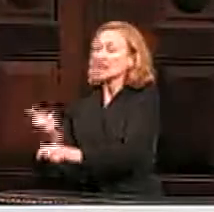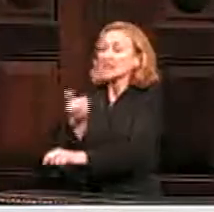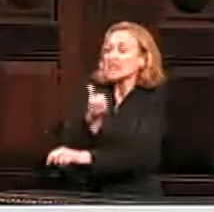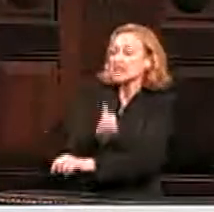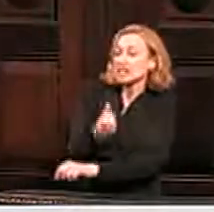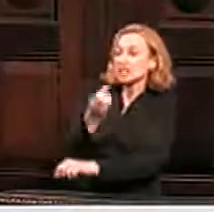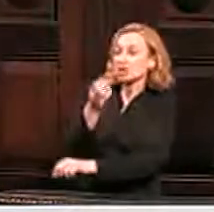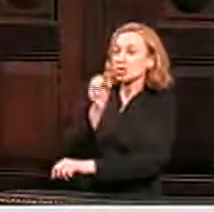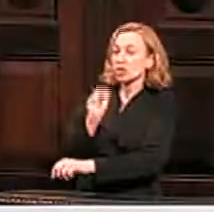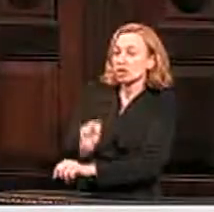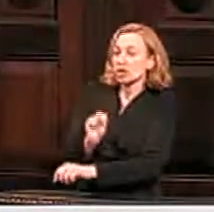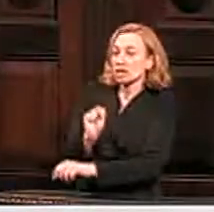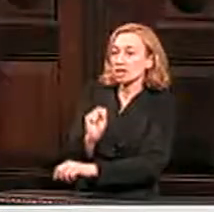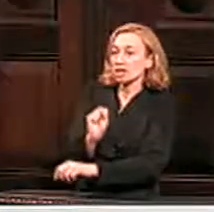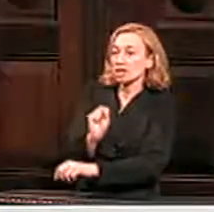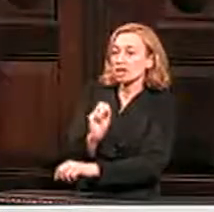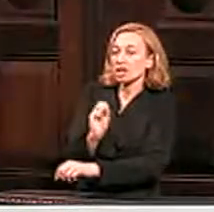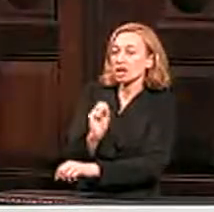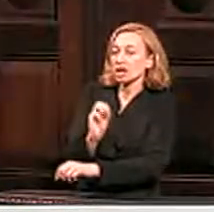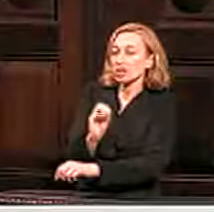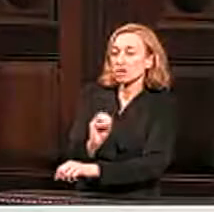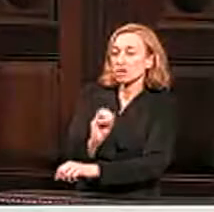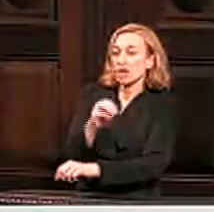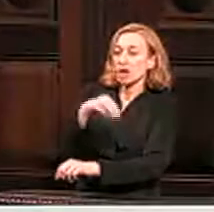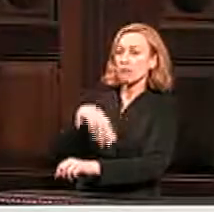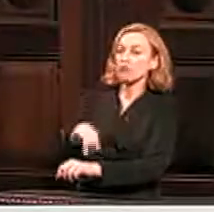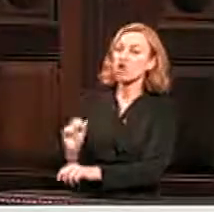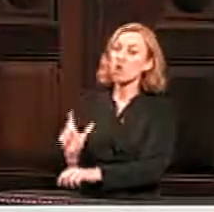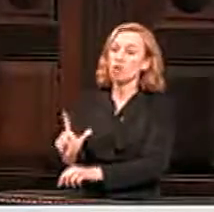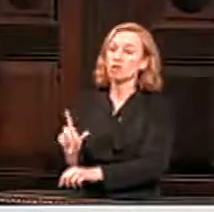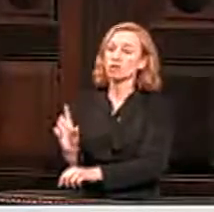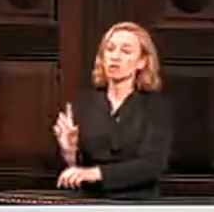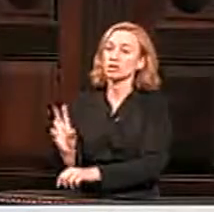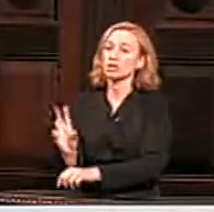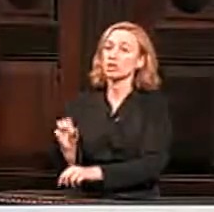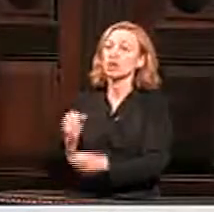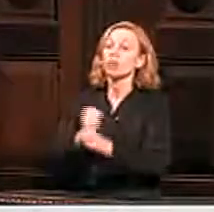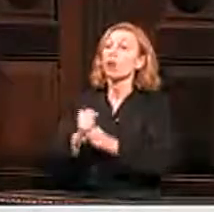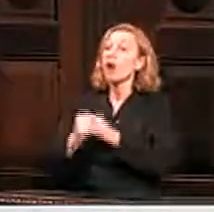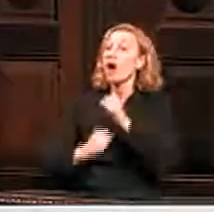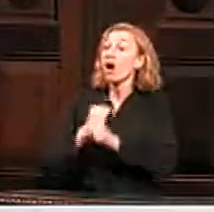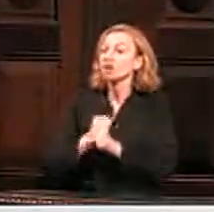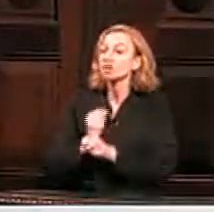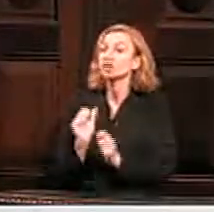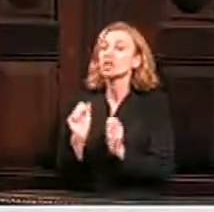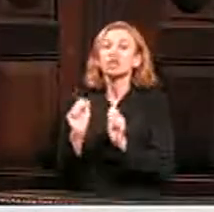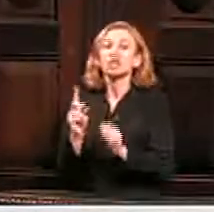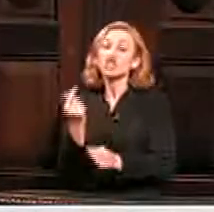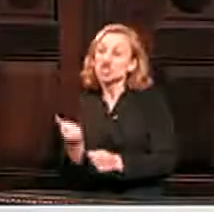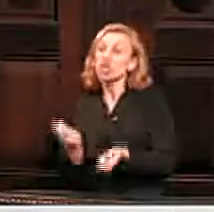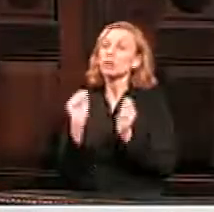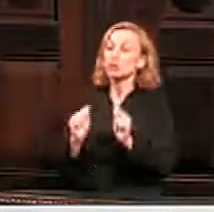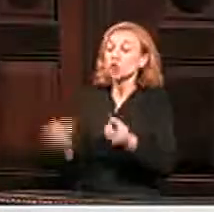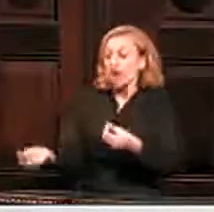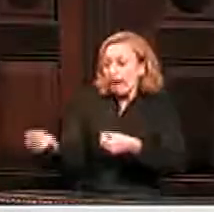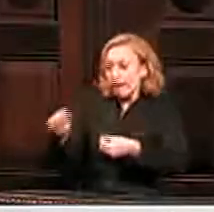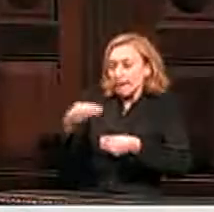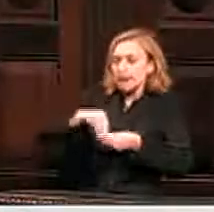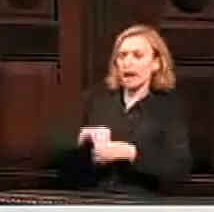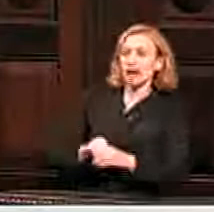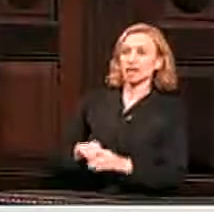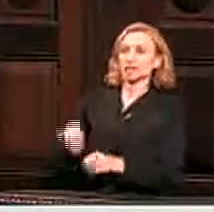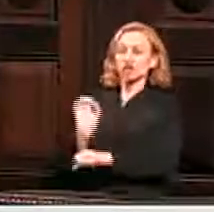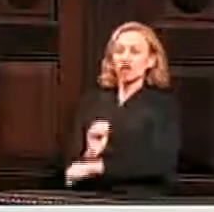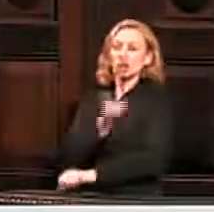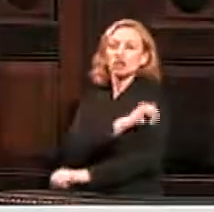milhões por ano. É dinheiro que deixa de entrar, é dinheiro que poderia servir exatamente para você melhorar a